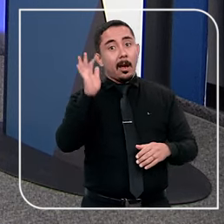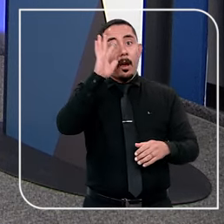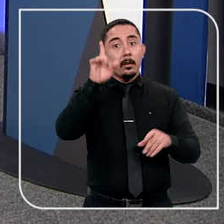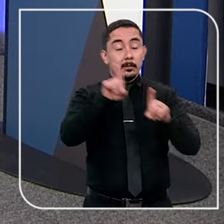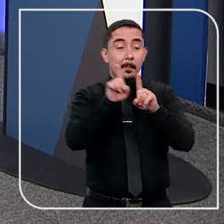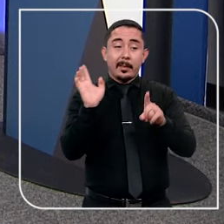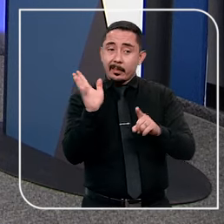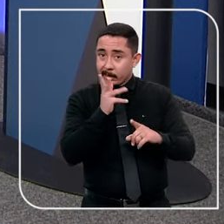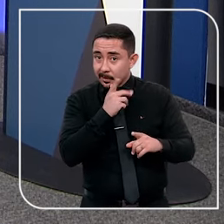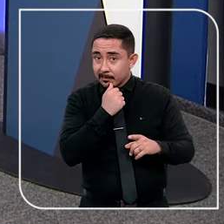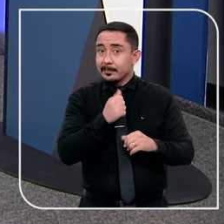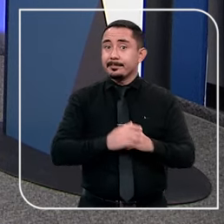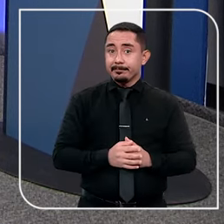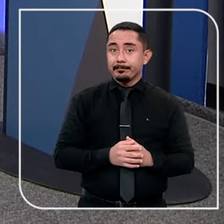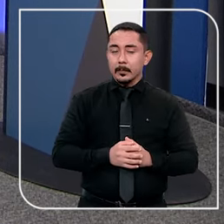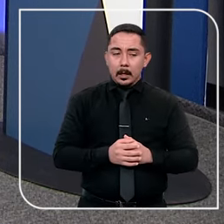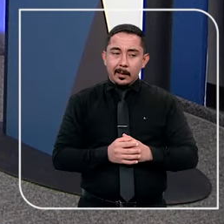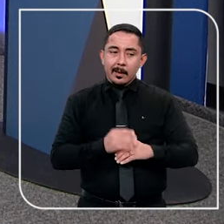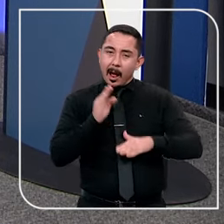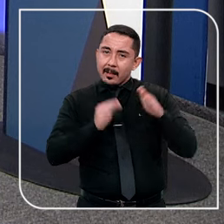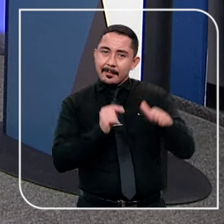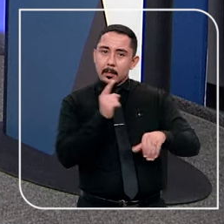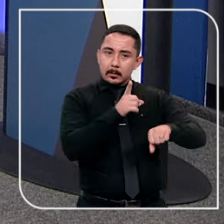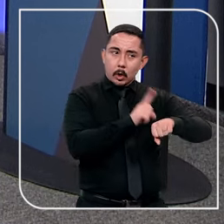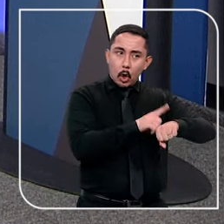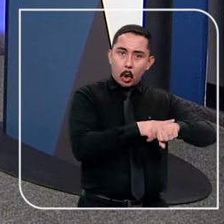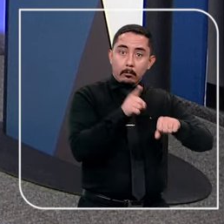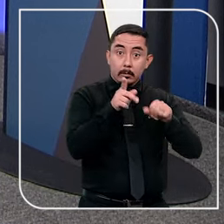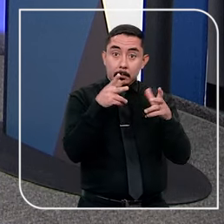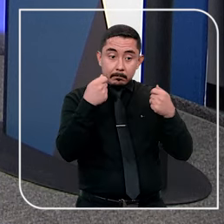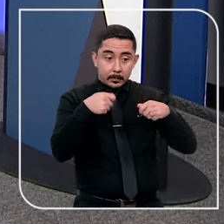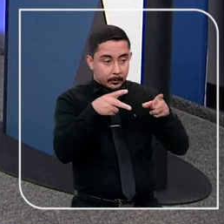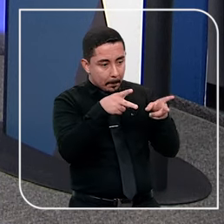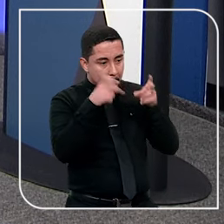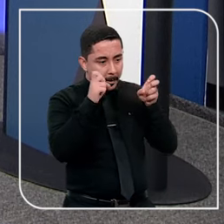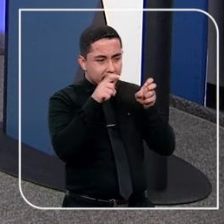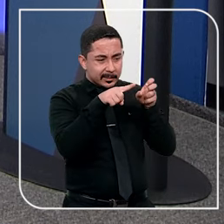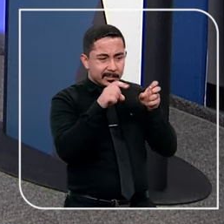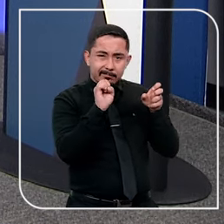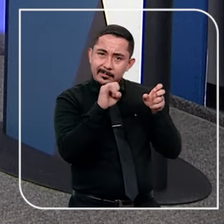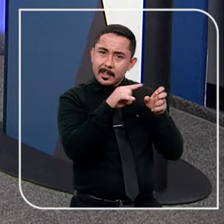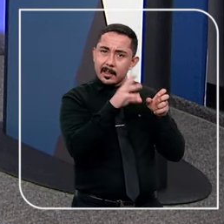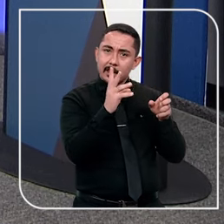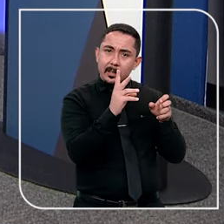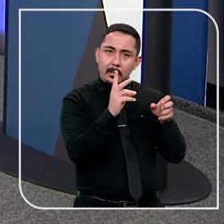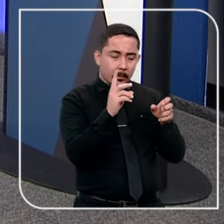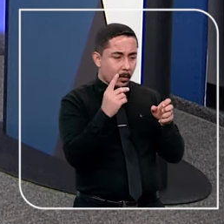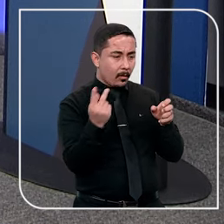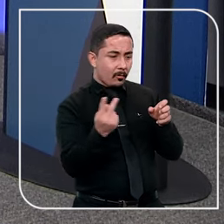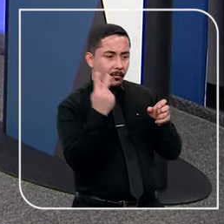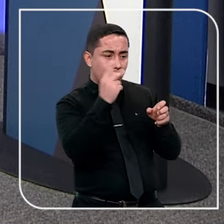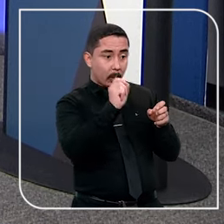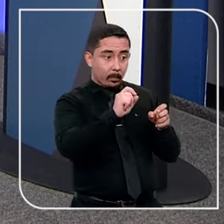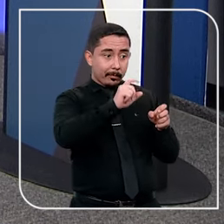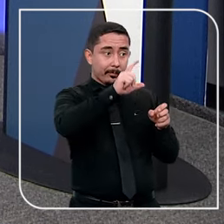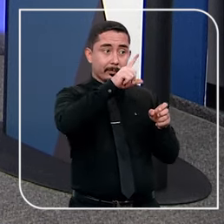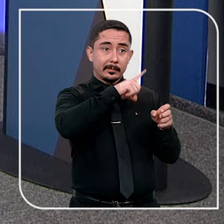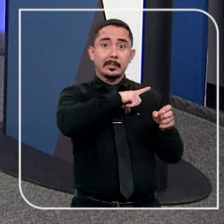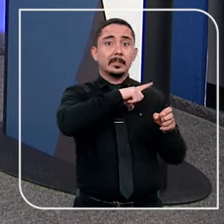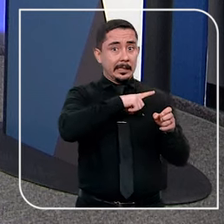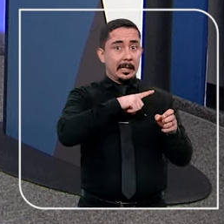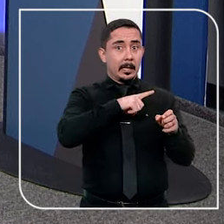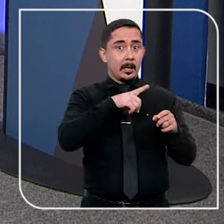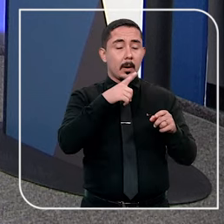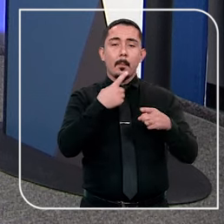custar mais do que o esperado Nessas horas é preciso ficar muito atento ao aumento dos gastos Pois uma